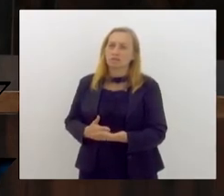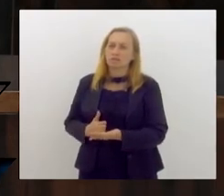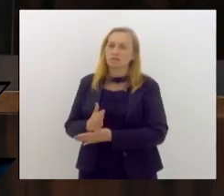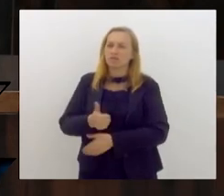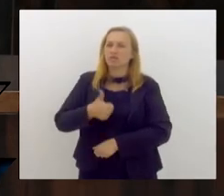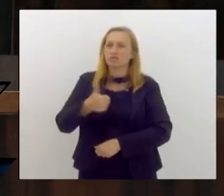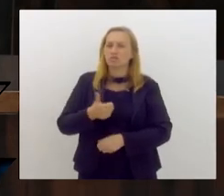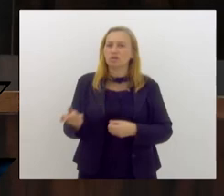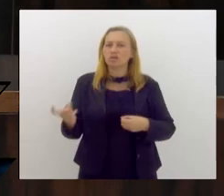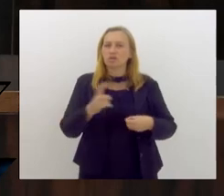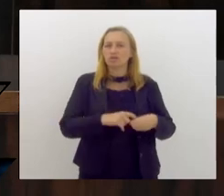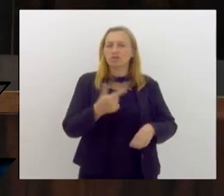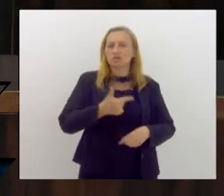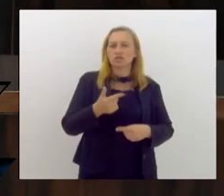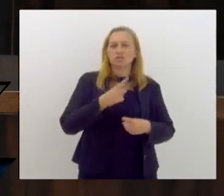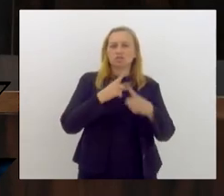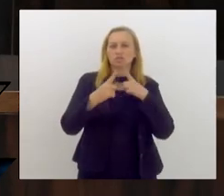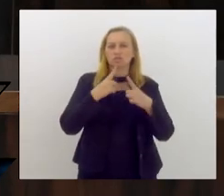Aprovado em primeira.